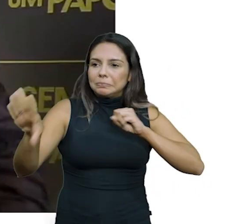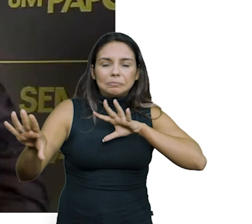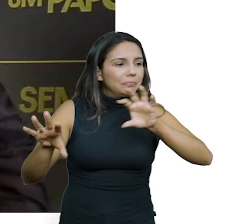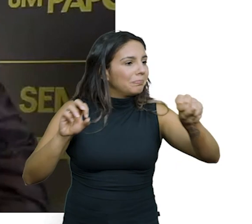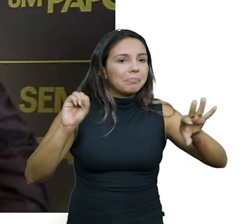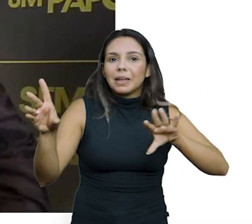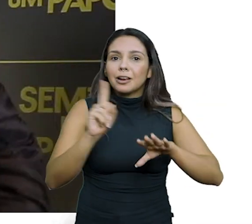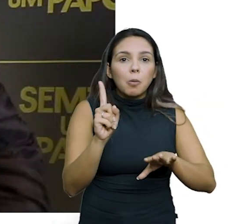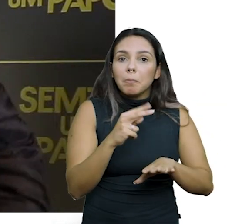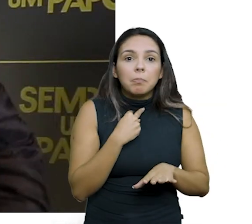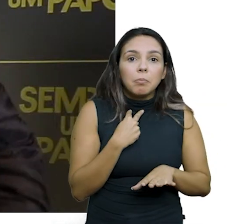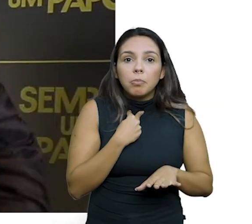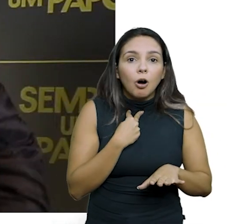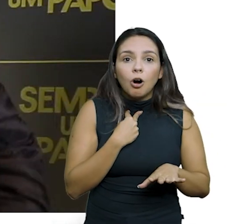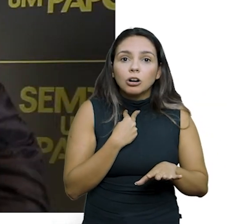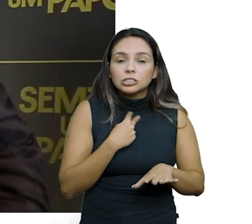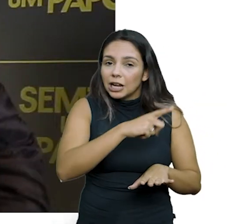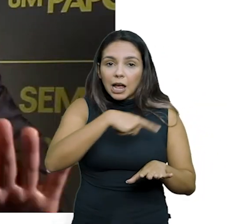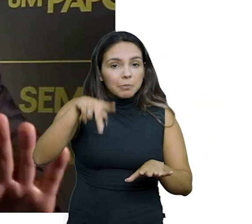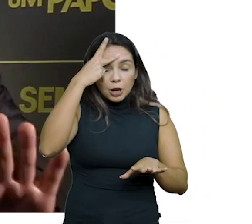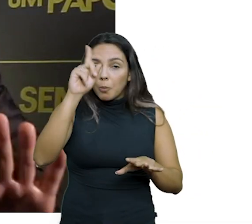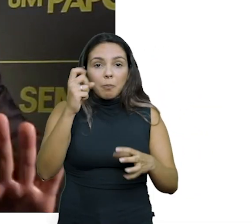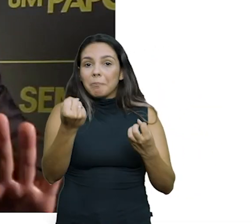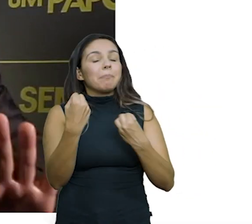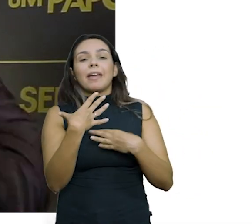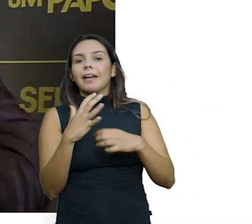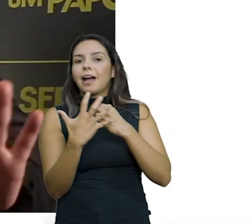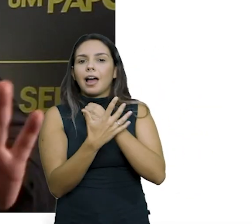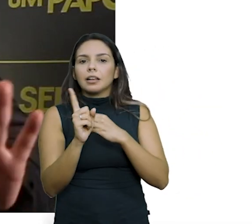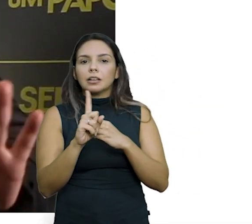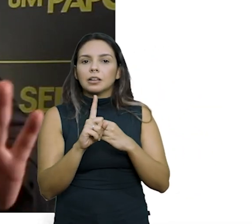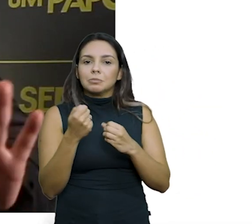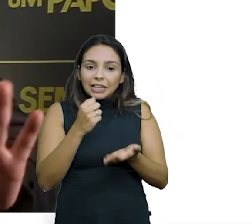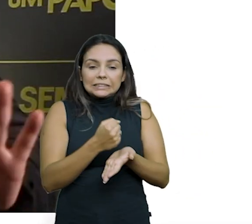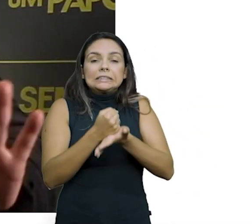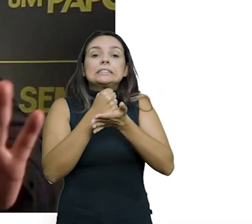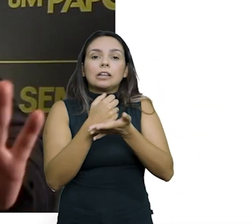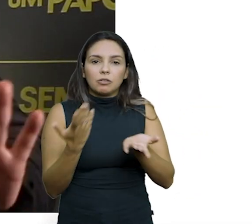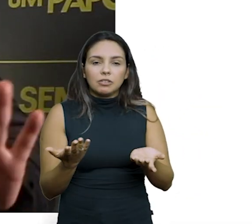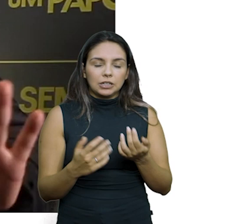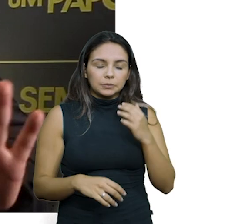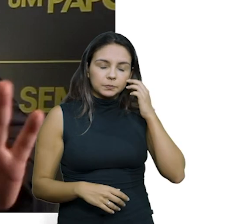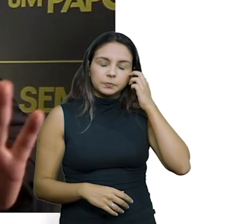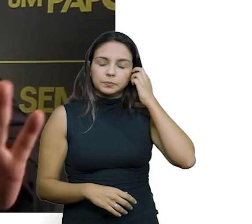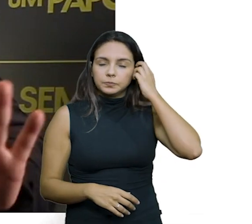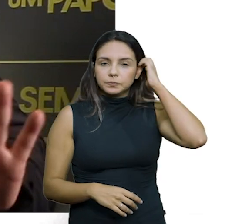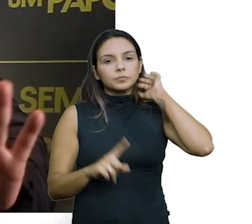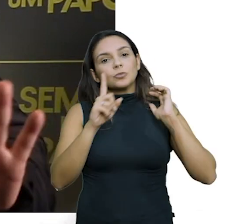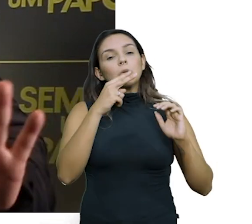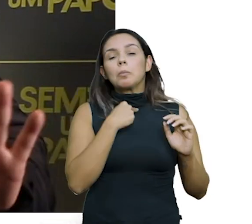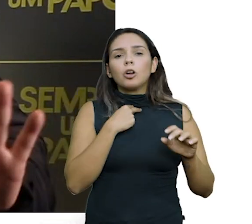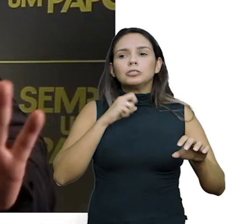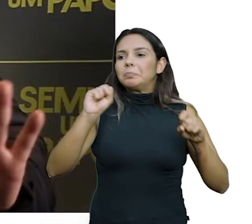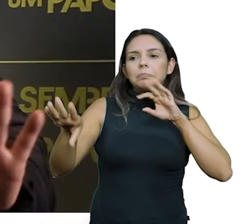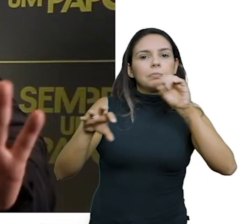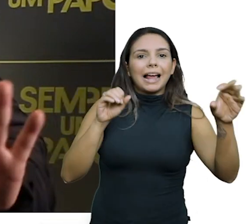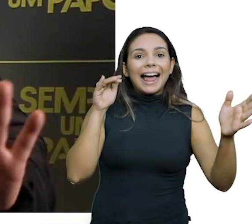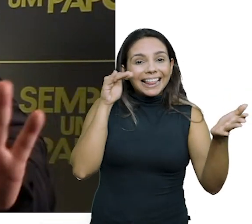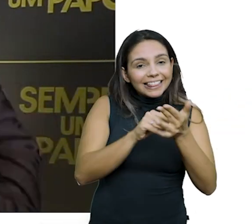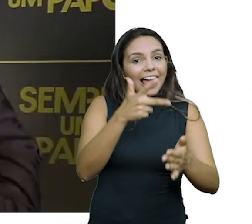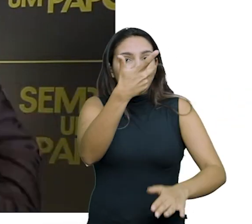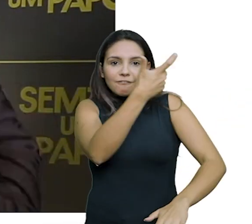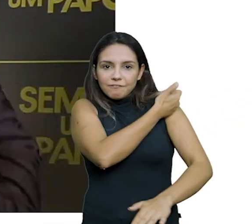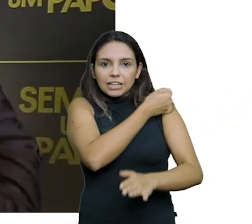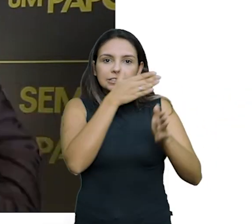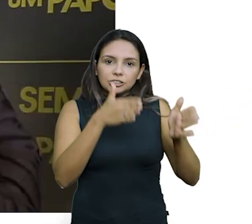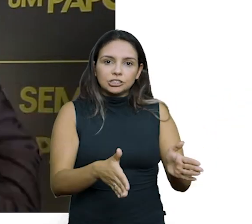não pode contaminar de jeito nenhum. Ninguém pode se contaminar. É o único jeito de sair disso. Não pode se contaminar até chegar a